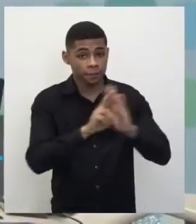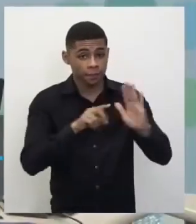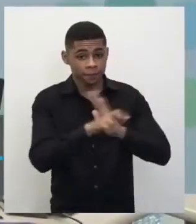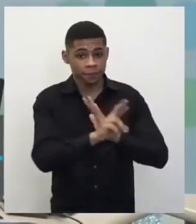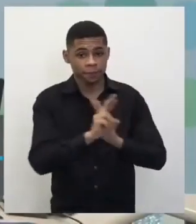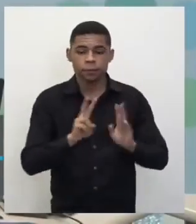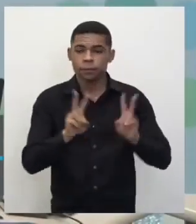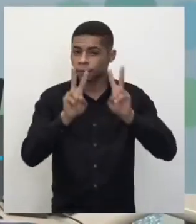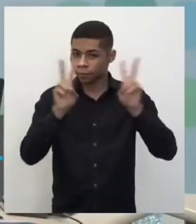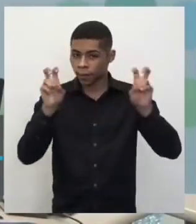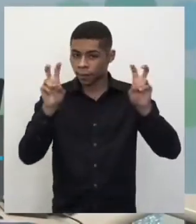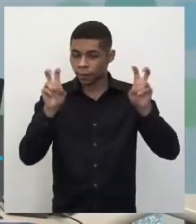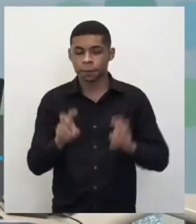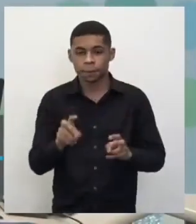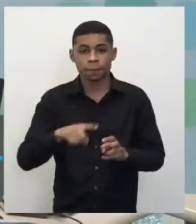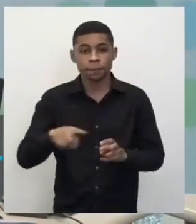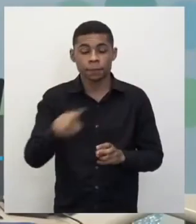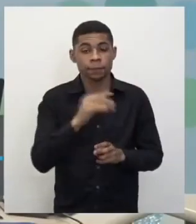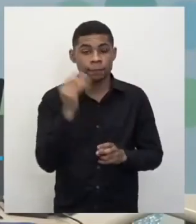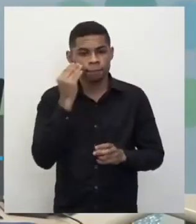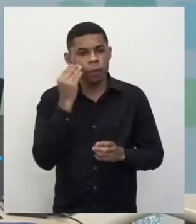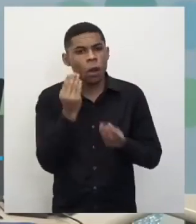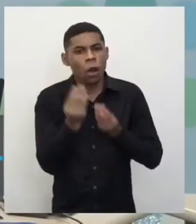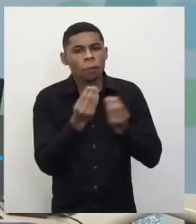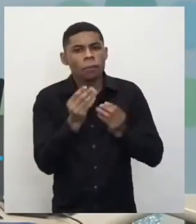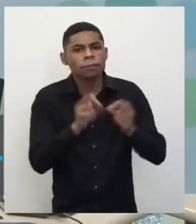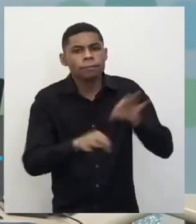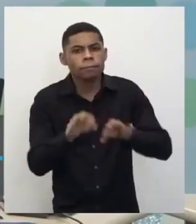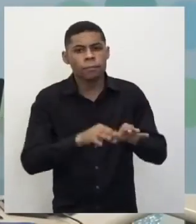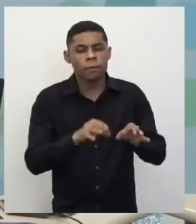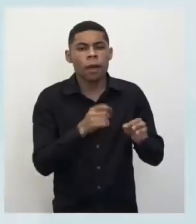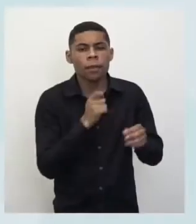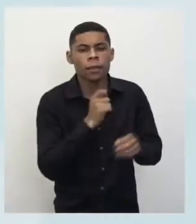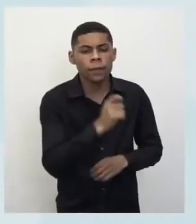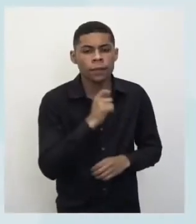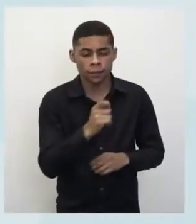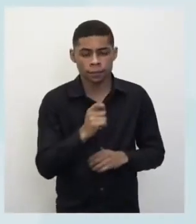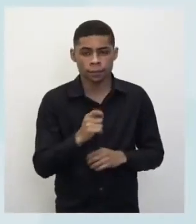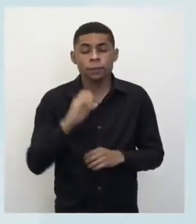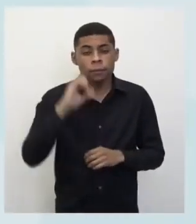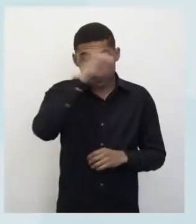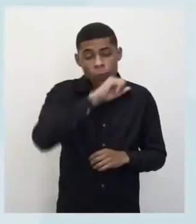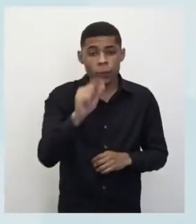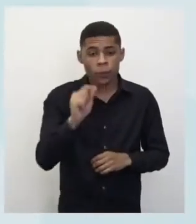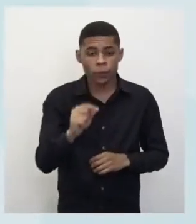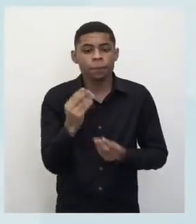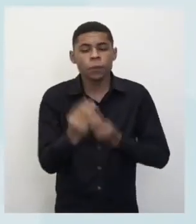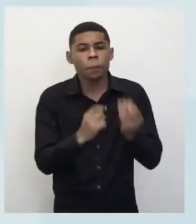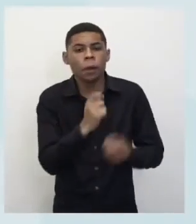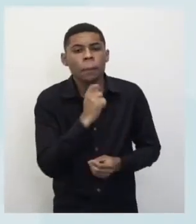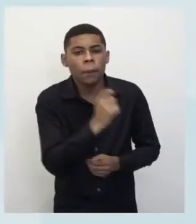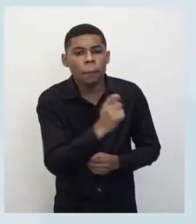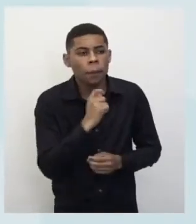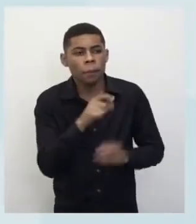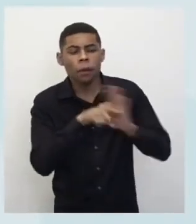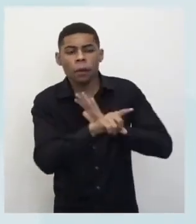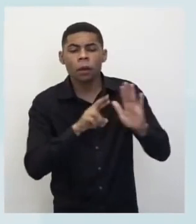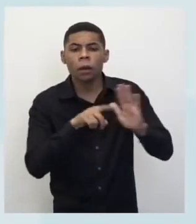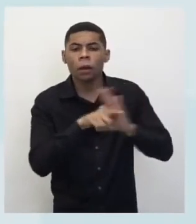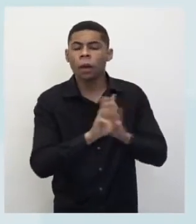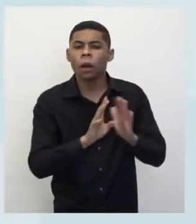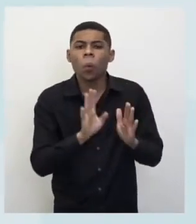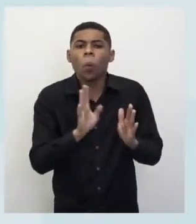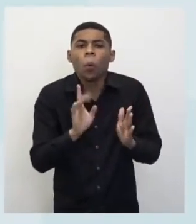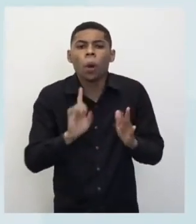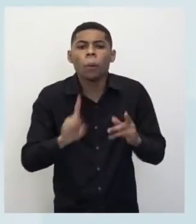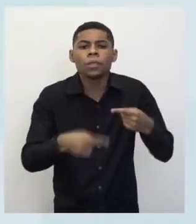Tema da aula, planejando a entrevista. Habilidade, definir o contexto de produção da entrevista, objetivos,